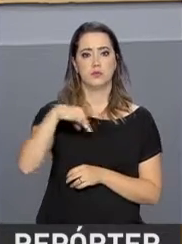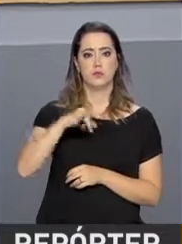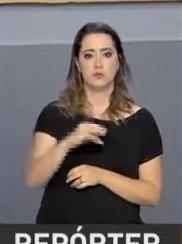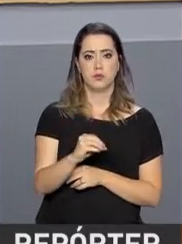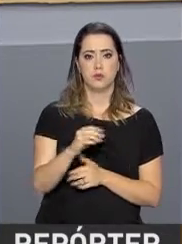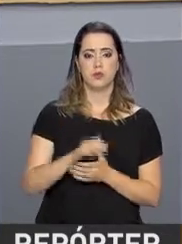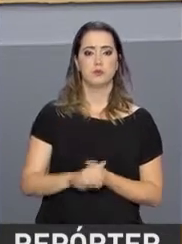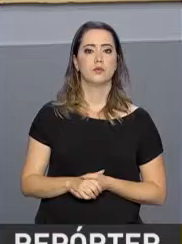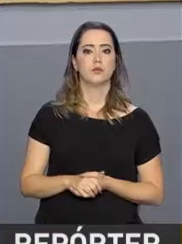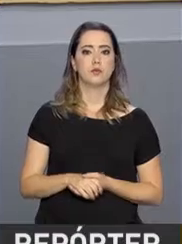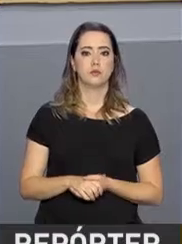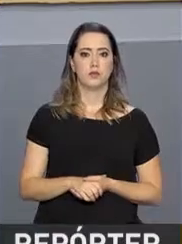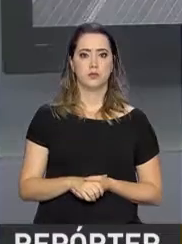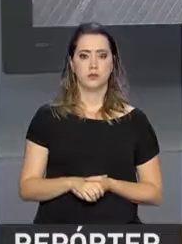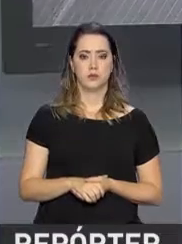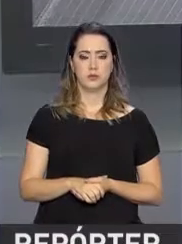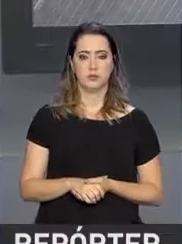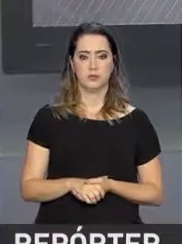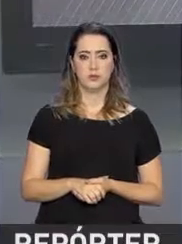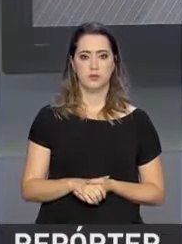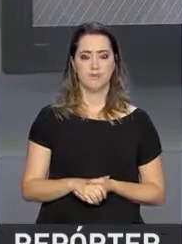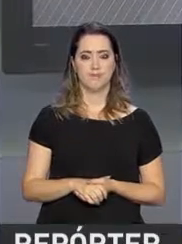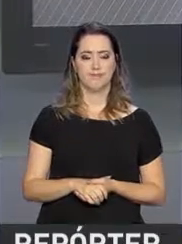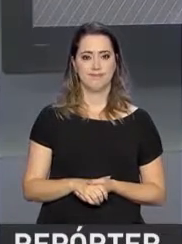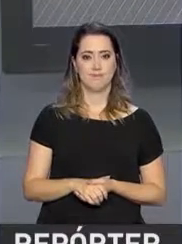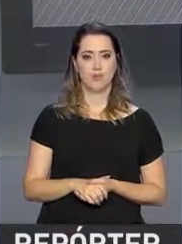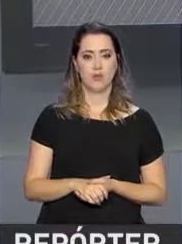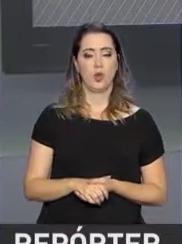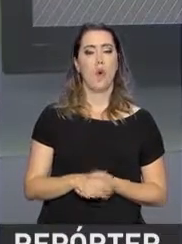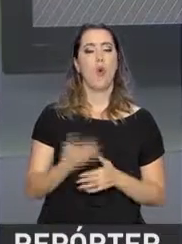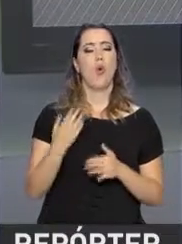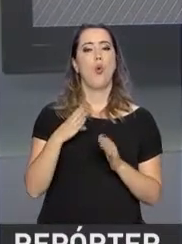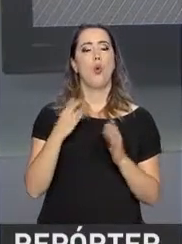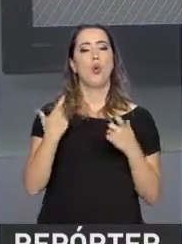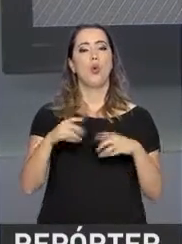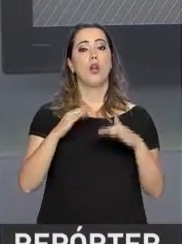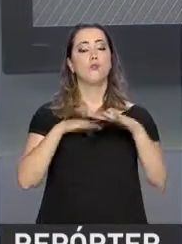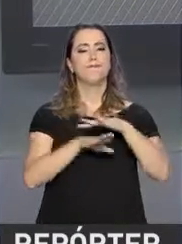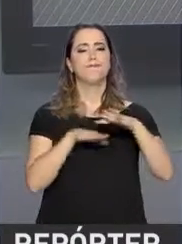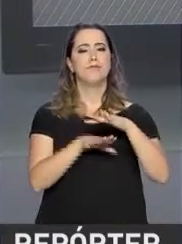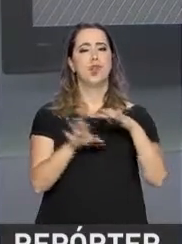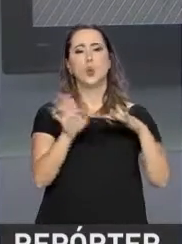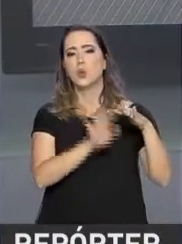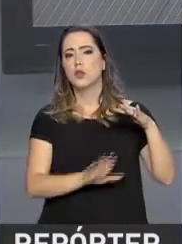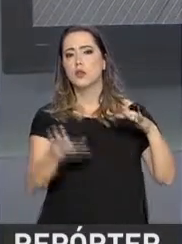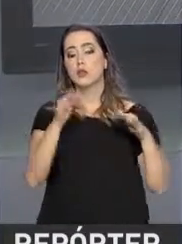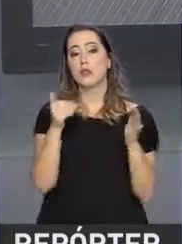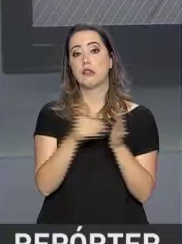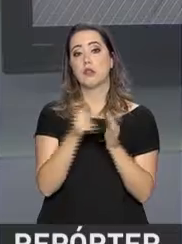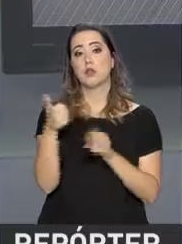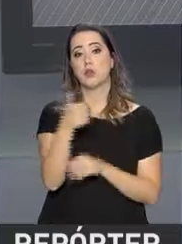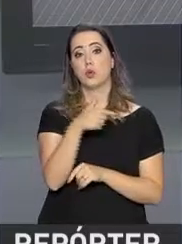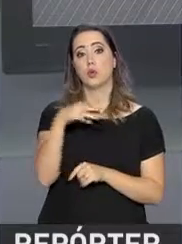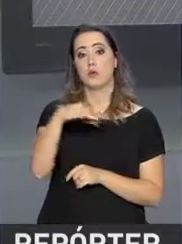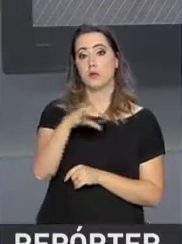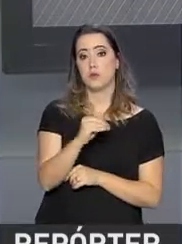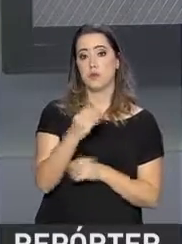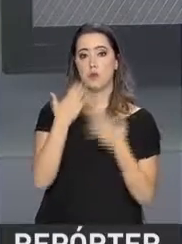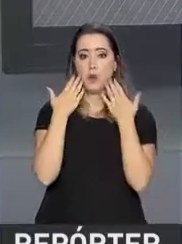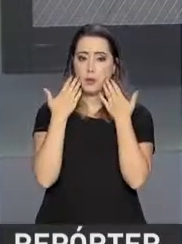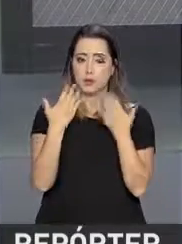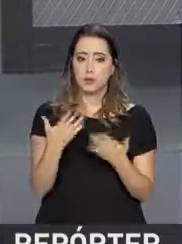18 de maio o arquivo nacional vai realizar até o dia 12 de maio uma exposição para marcar os 130 anos